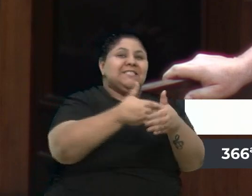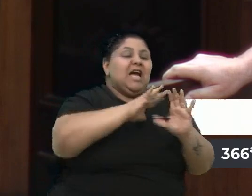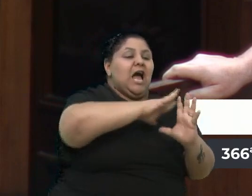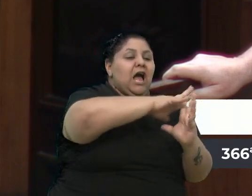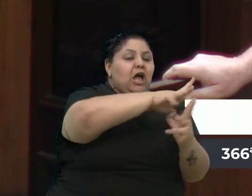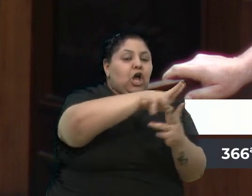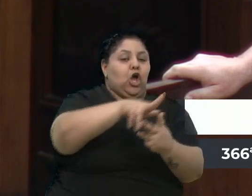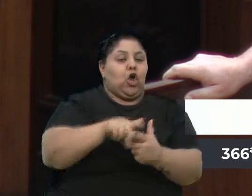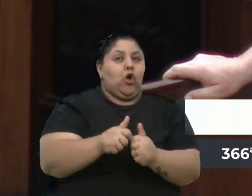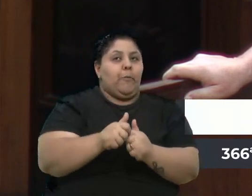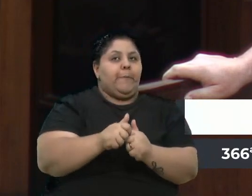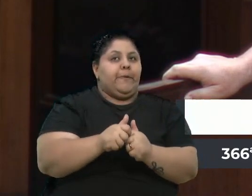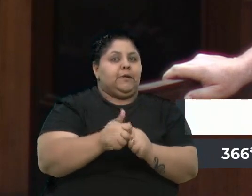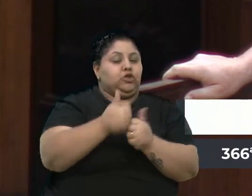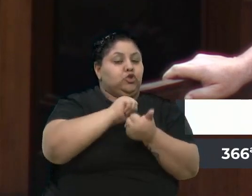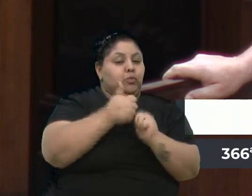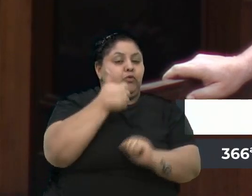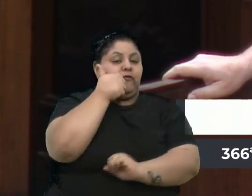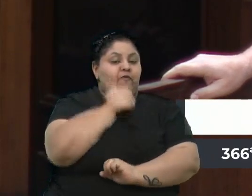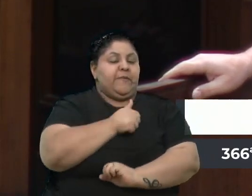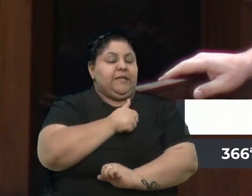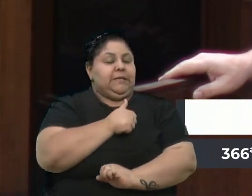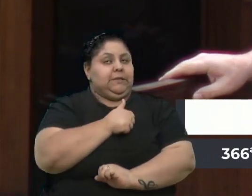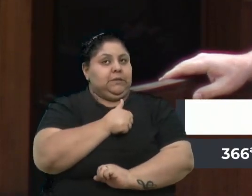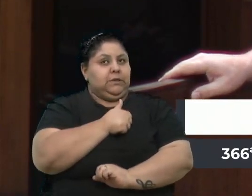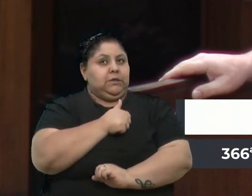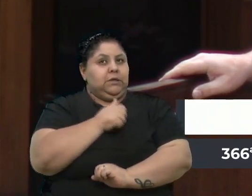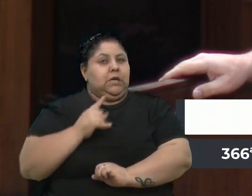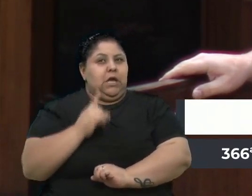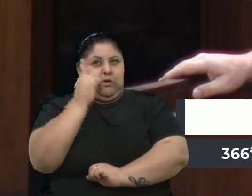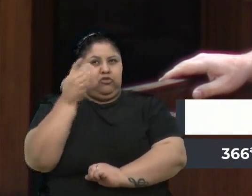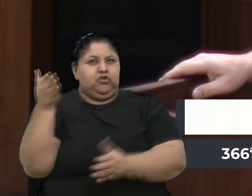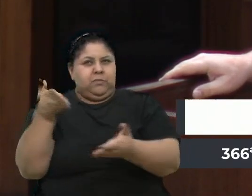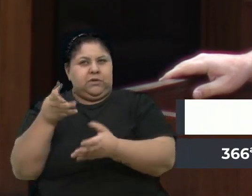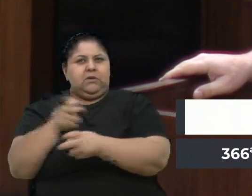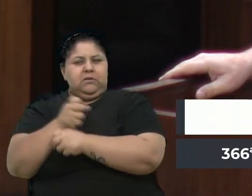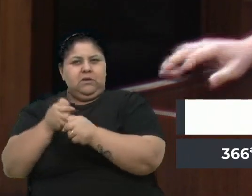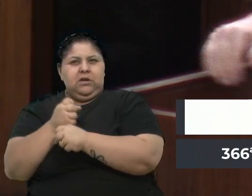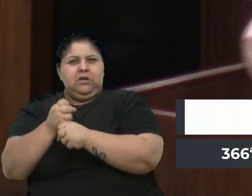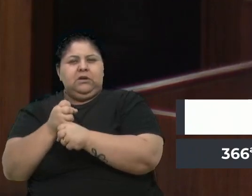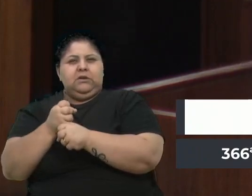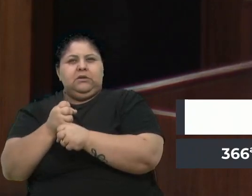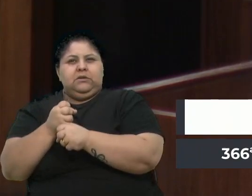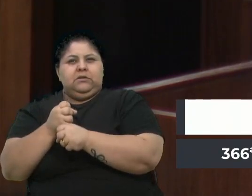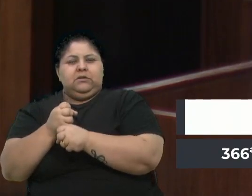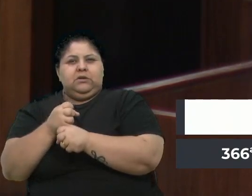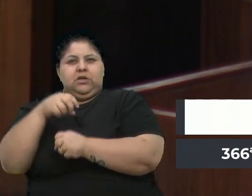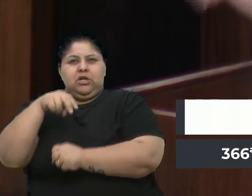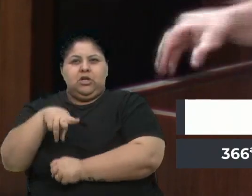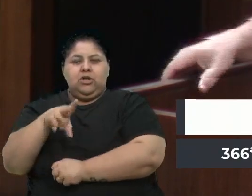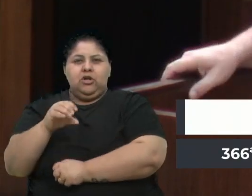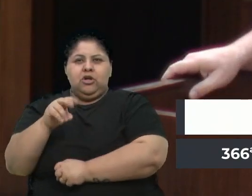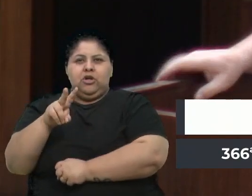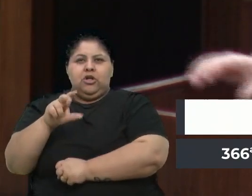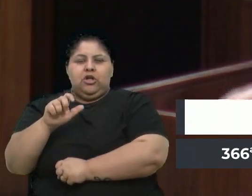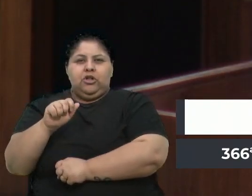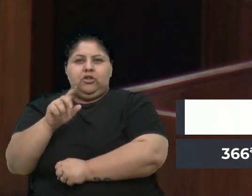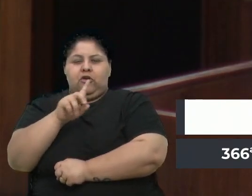2027, que a última edição foi agora, esse ano, na Nova Zelândia e na Austrália, que foi, sem dúvida, um